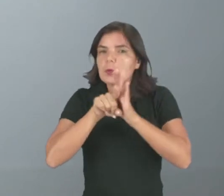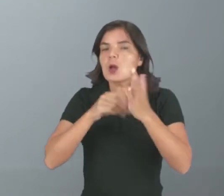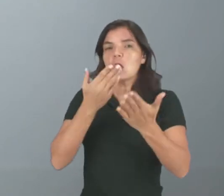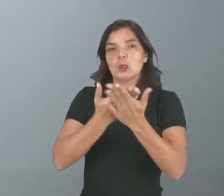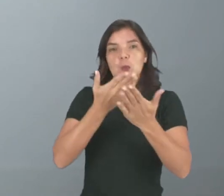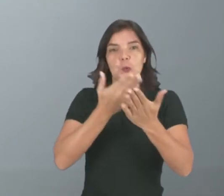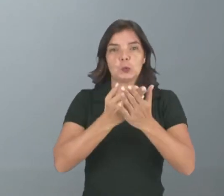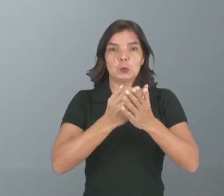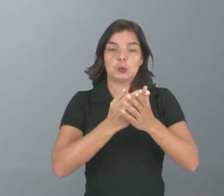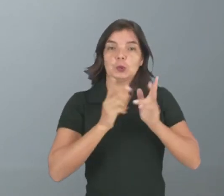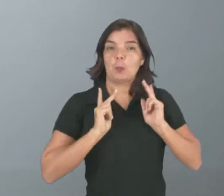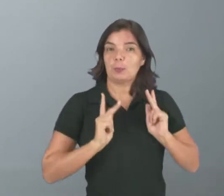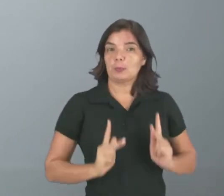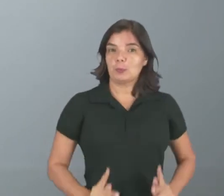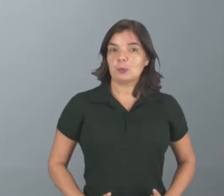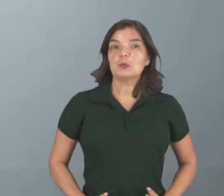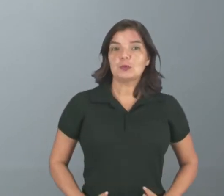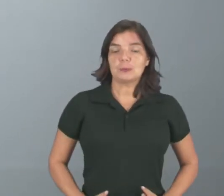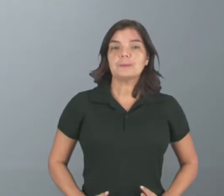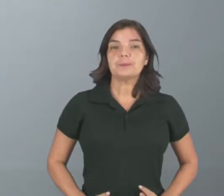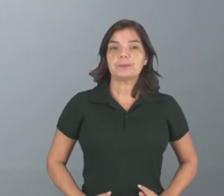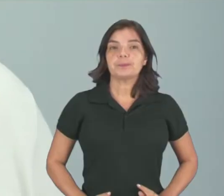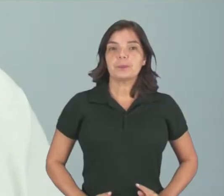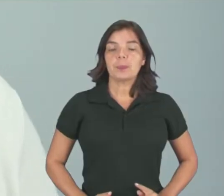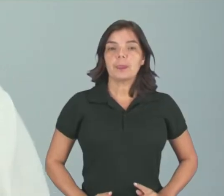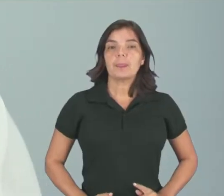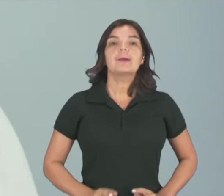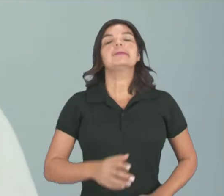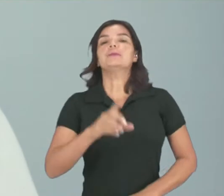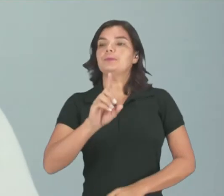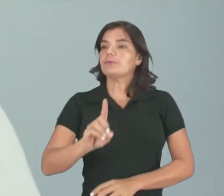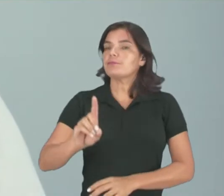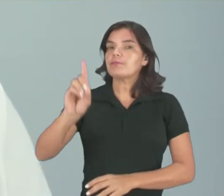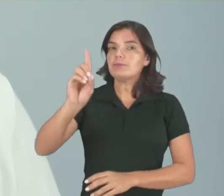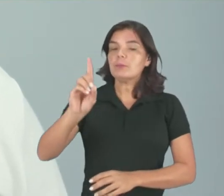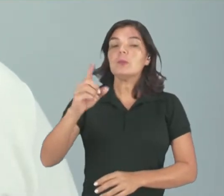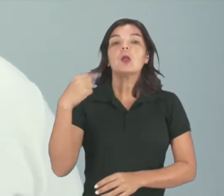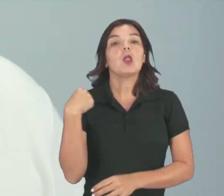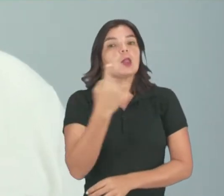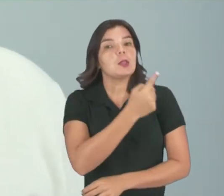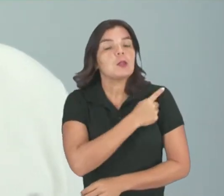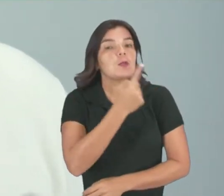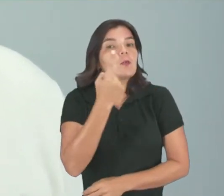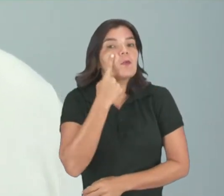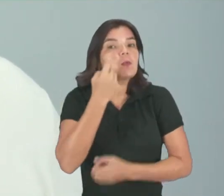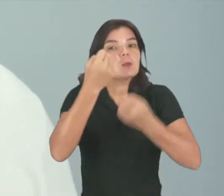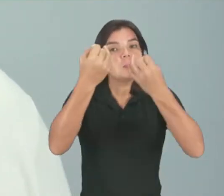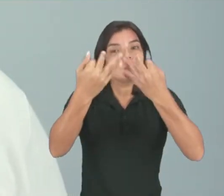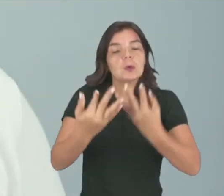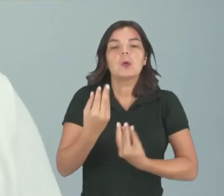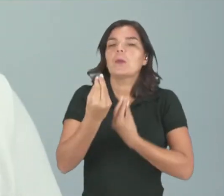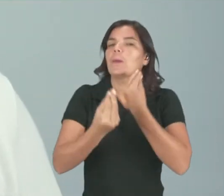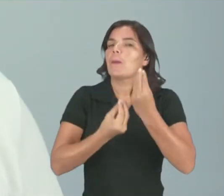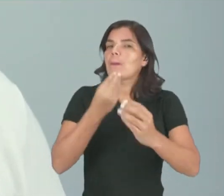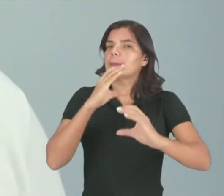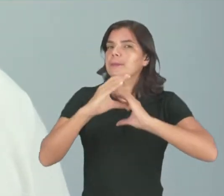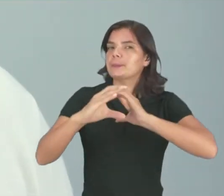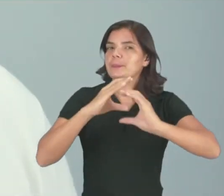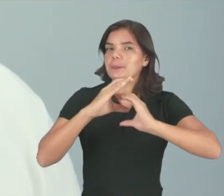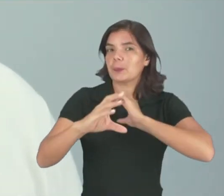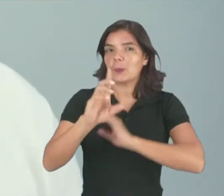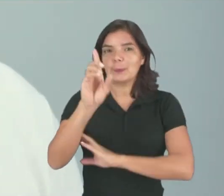esse comportamento fenomênico, né, do transcendente, nós vamos estar falando sobre comunicação